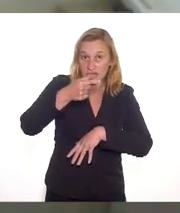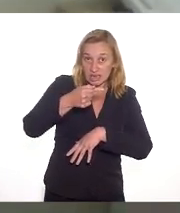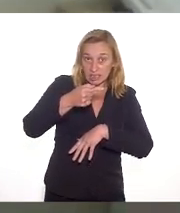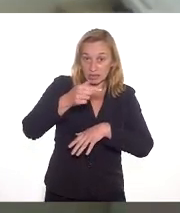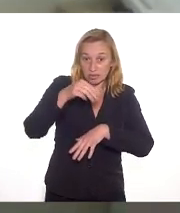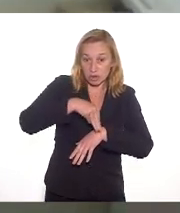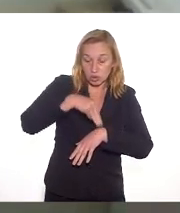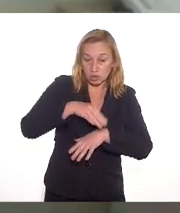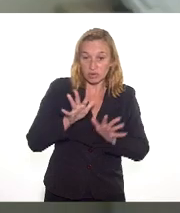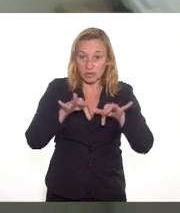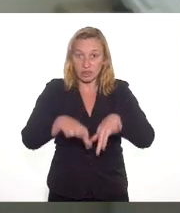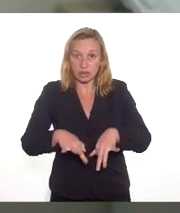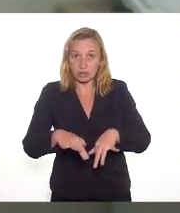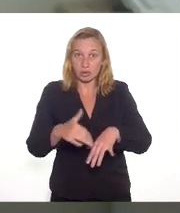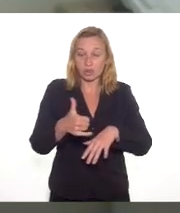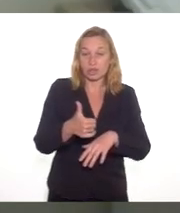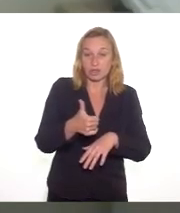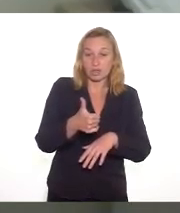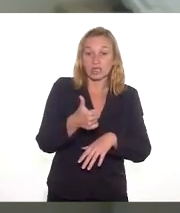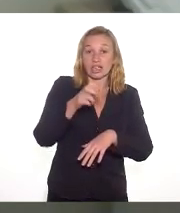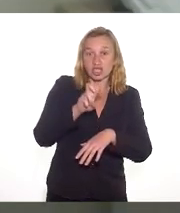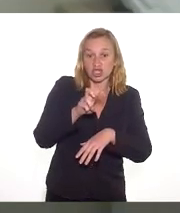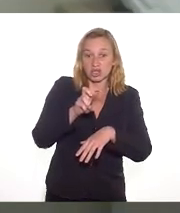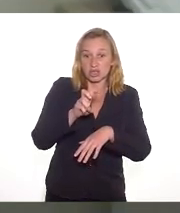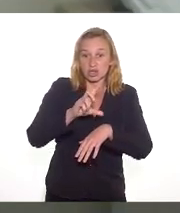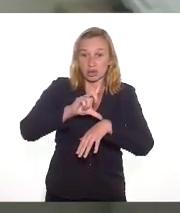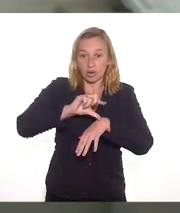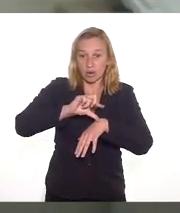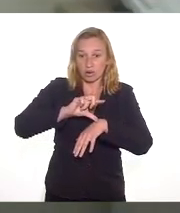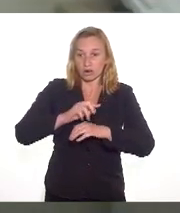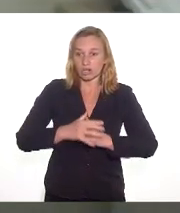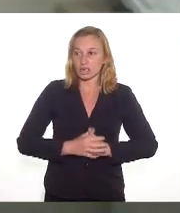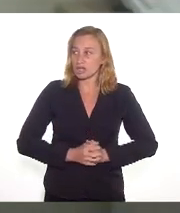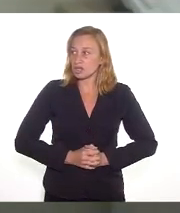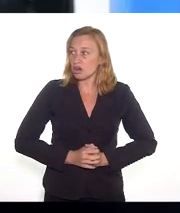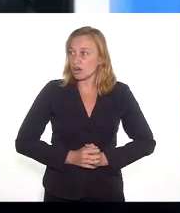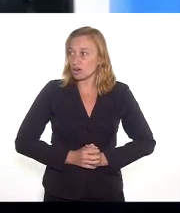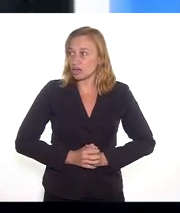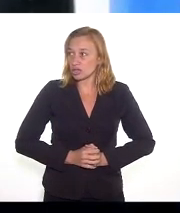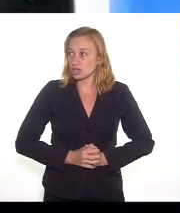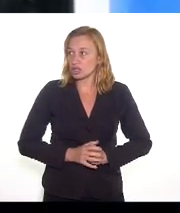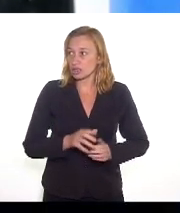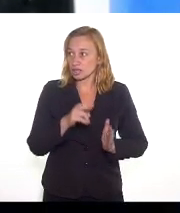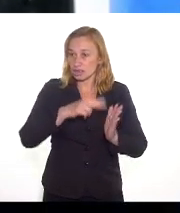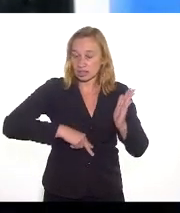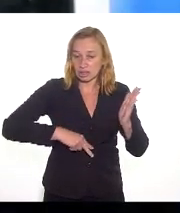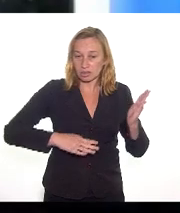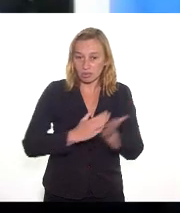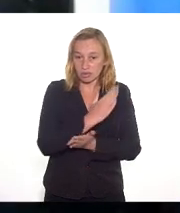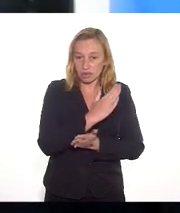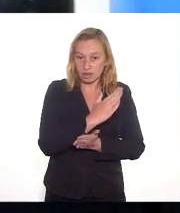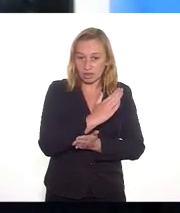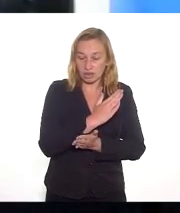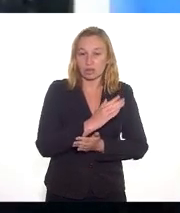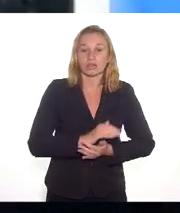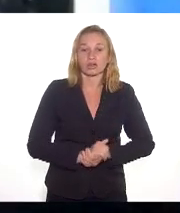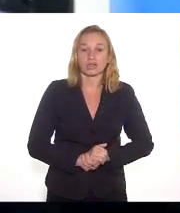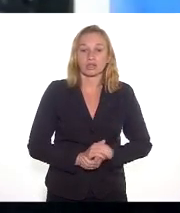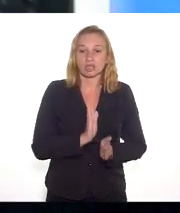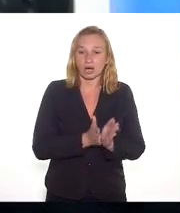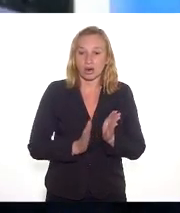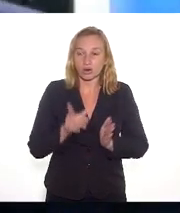minutos, encerrou-se às 15 horas. Lida e aprovada a ata, passa-se a